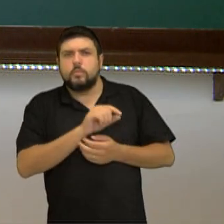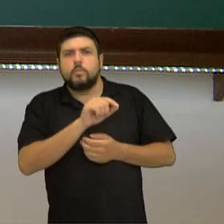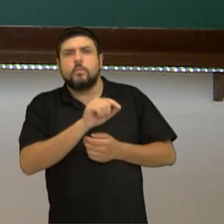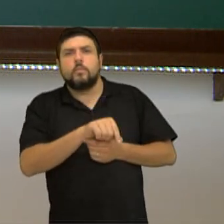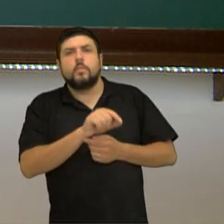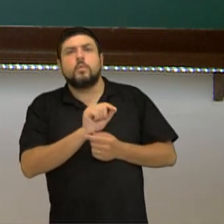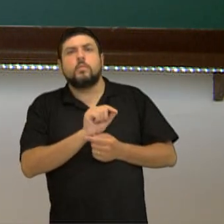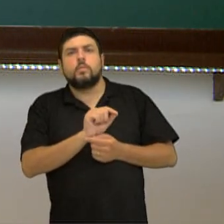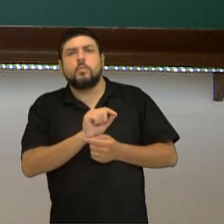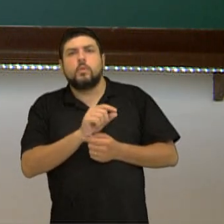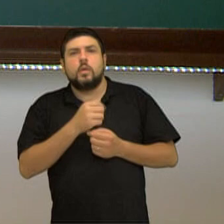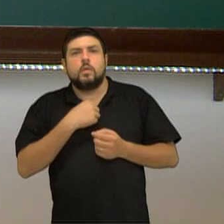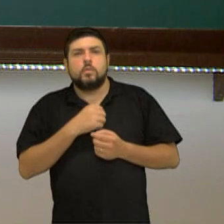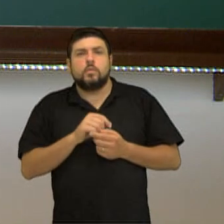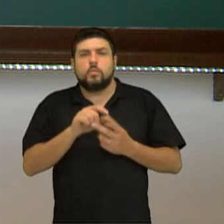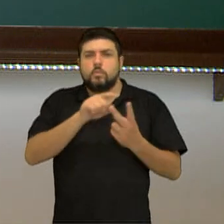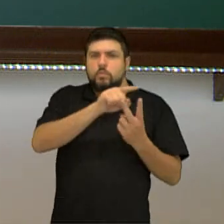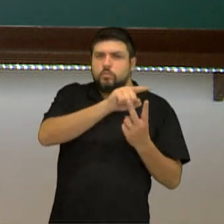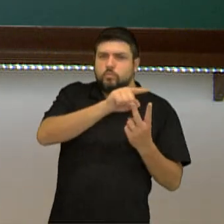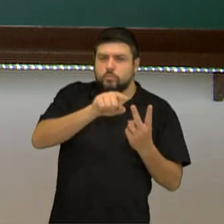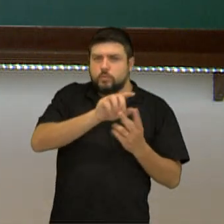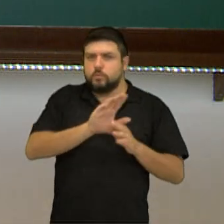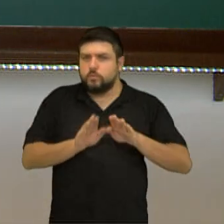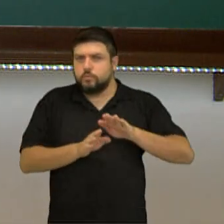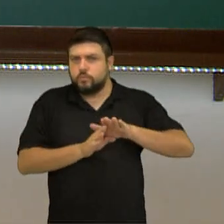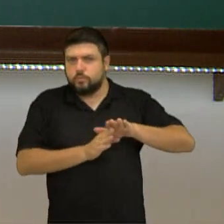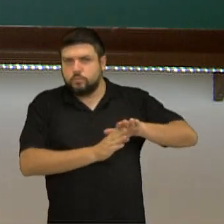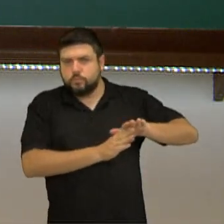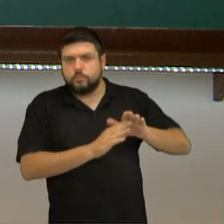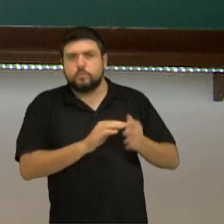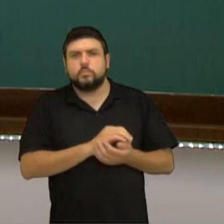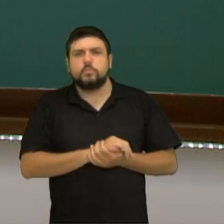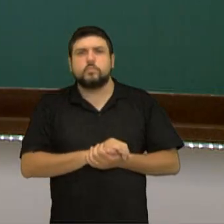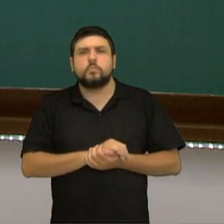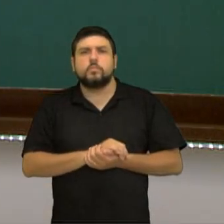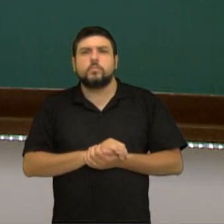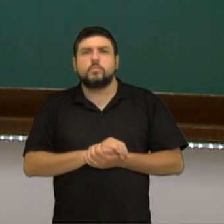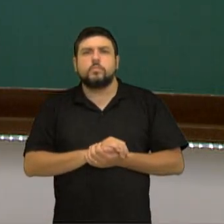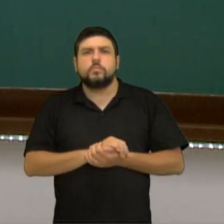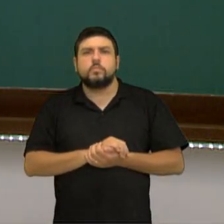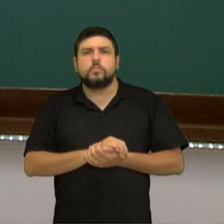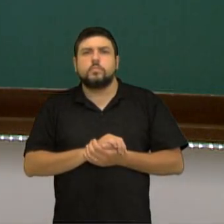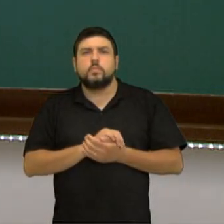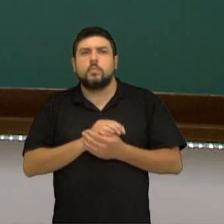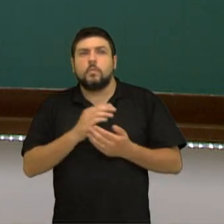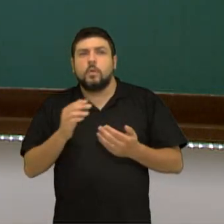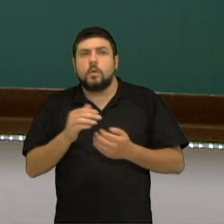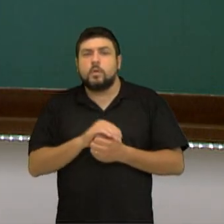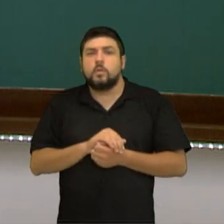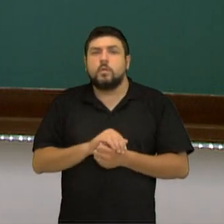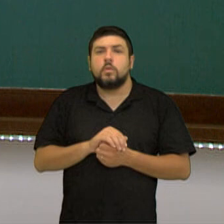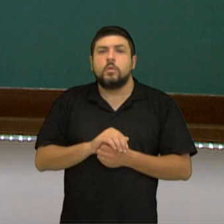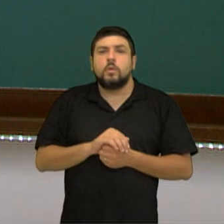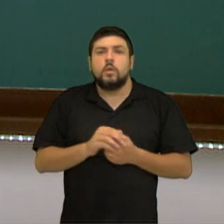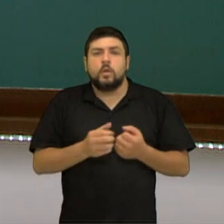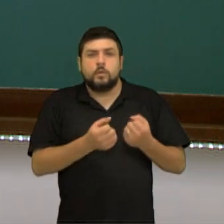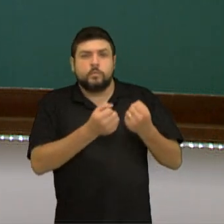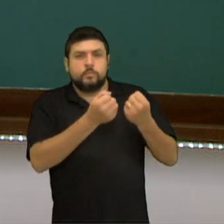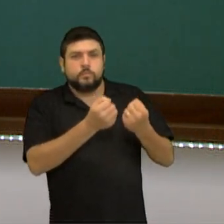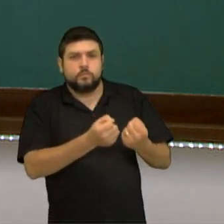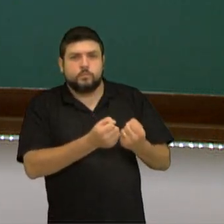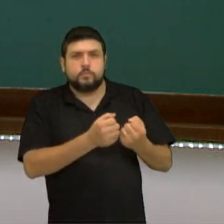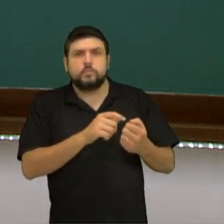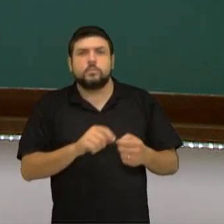aqui do seu fator vetorial, certo? Então, a gente pode dizer que quantidade de movimento, ele é massa vezes a velocidade, ou seja,